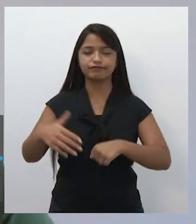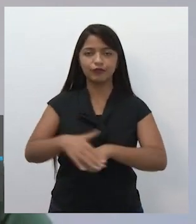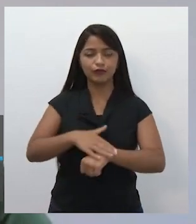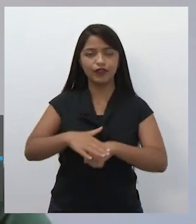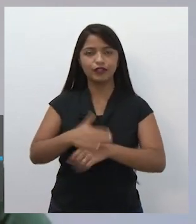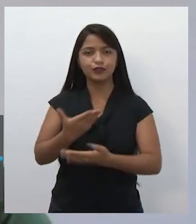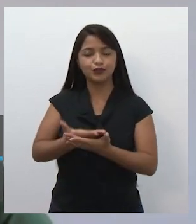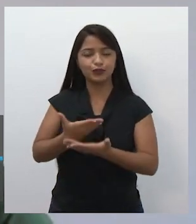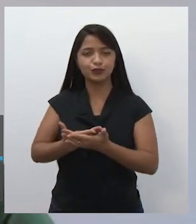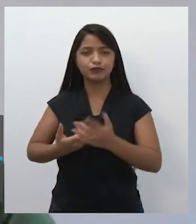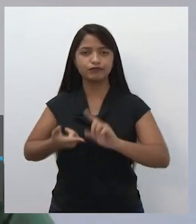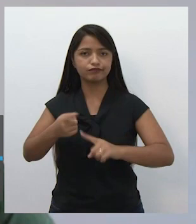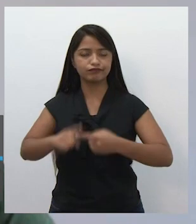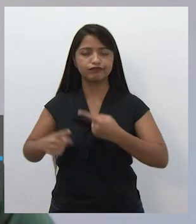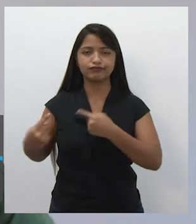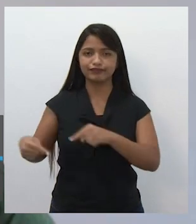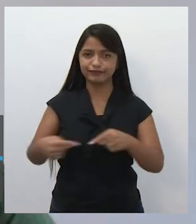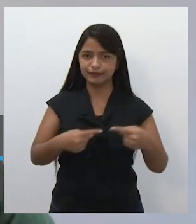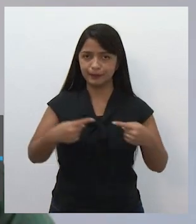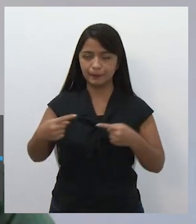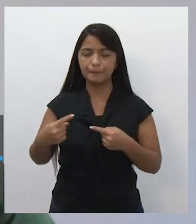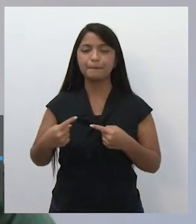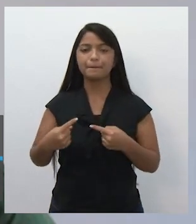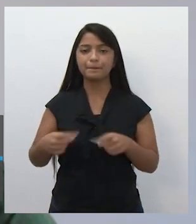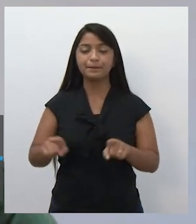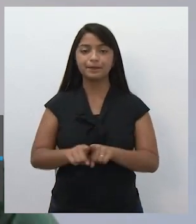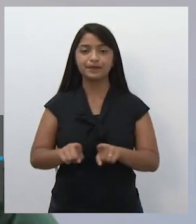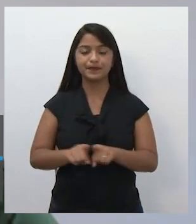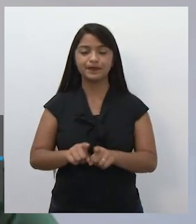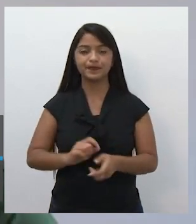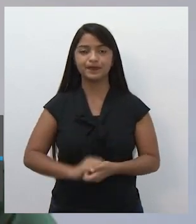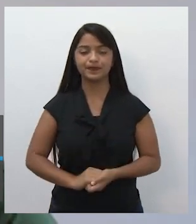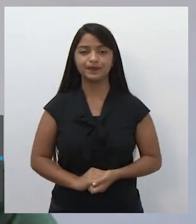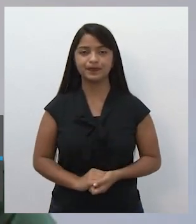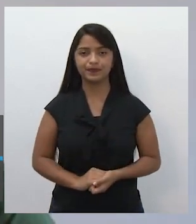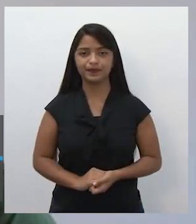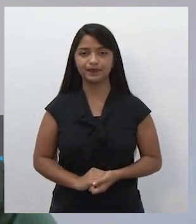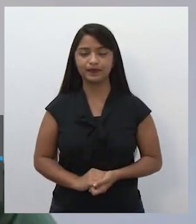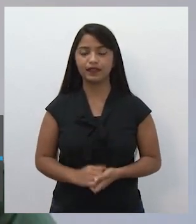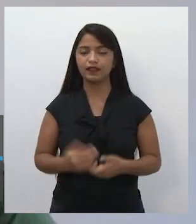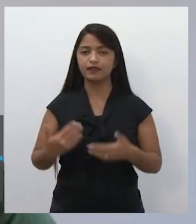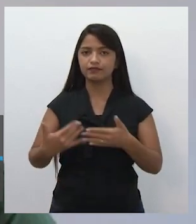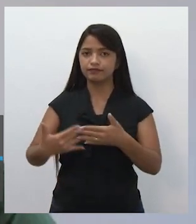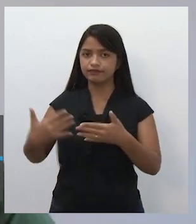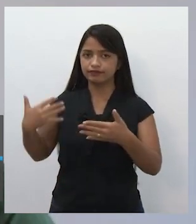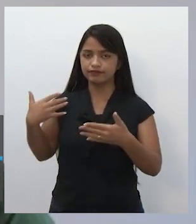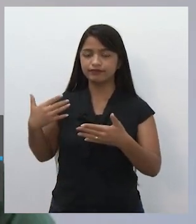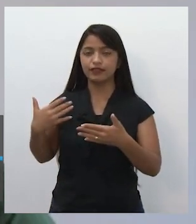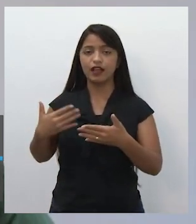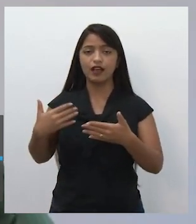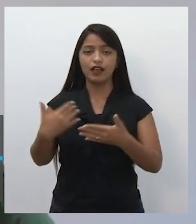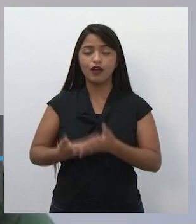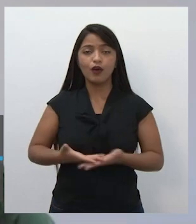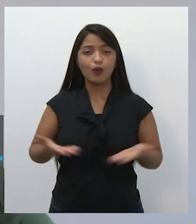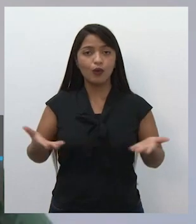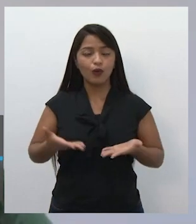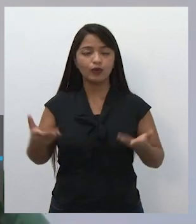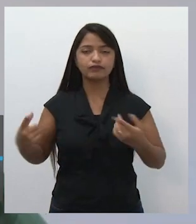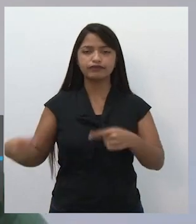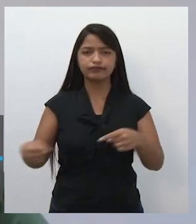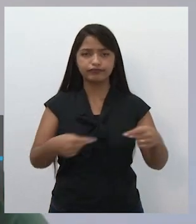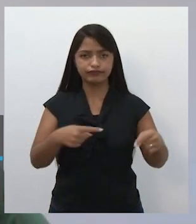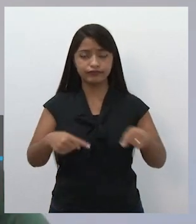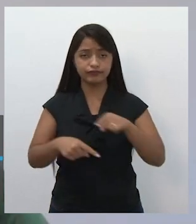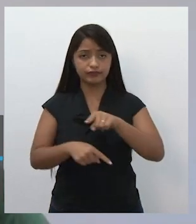estudo. E ao longo dessa conversa nossa hoje, a gente vai tirando algumas dúvidas